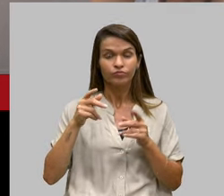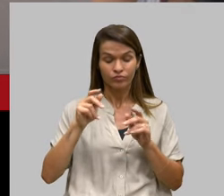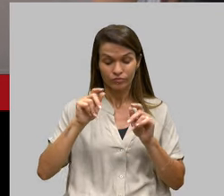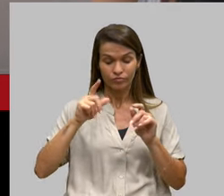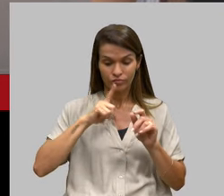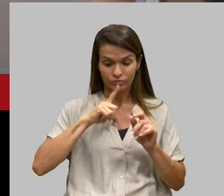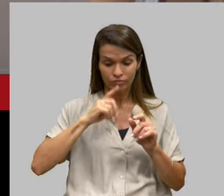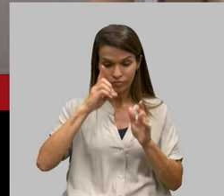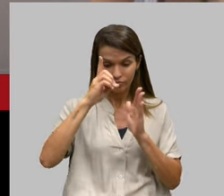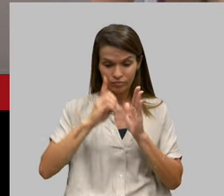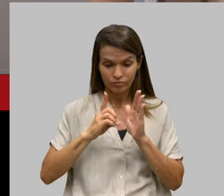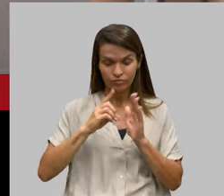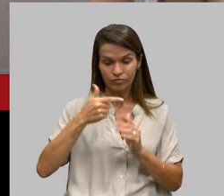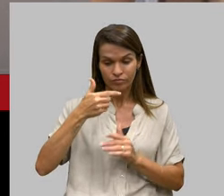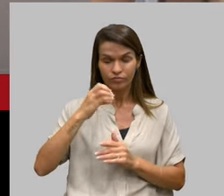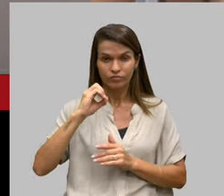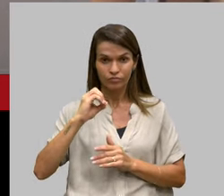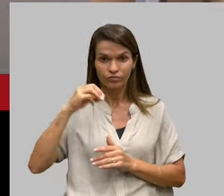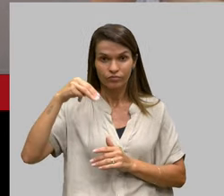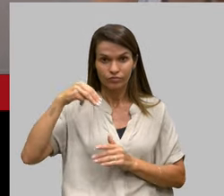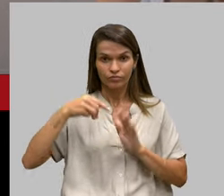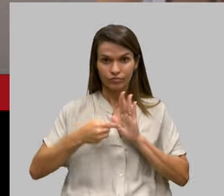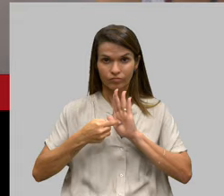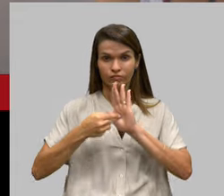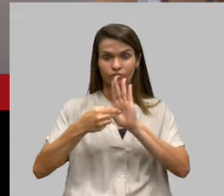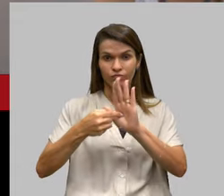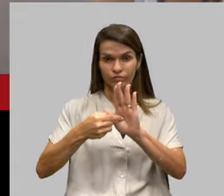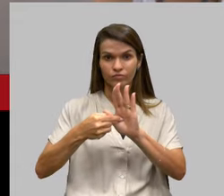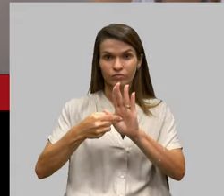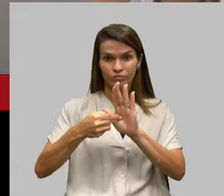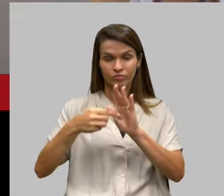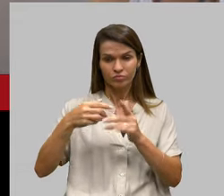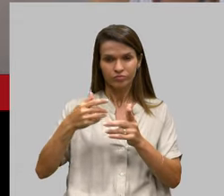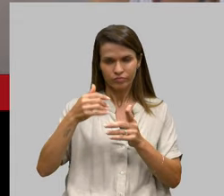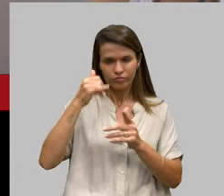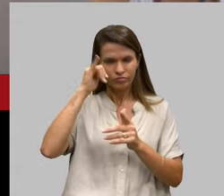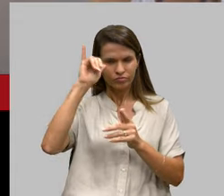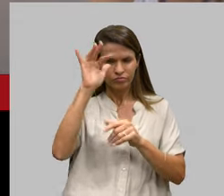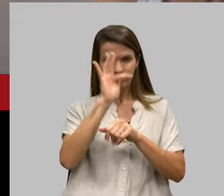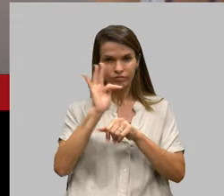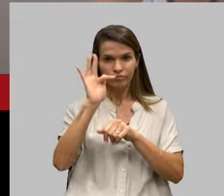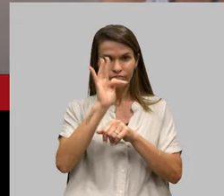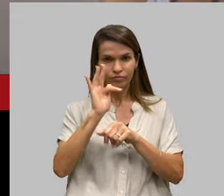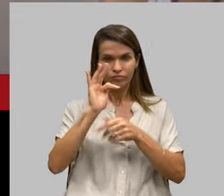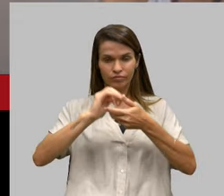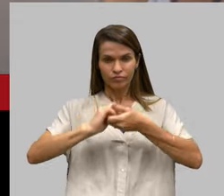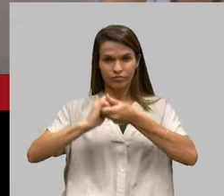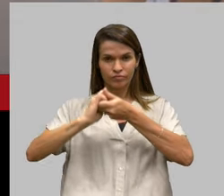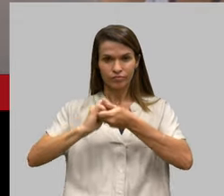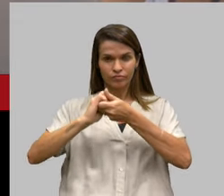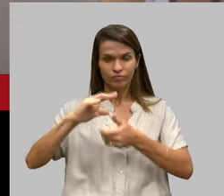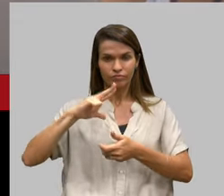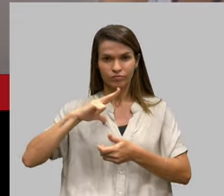minutos para suas apresentações dispensada a formalidade das saudações